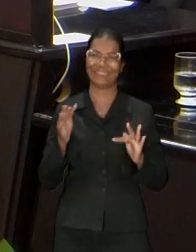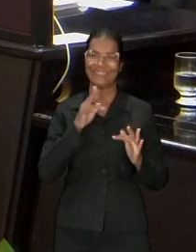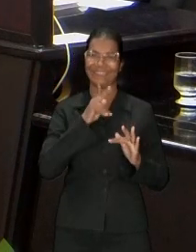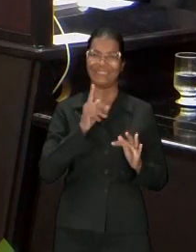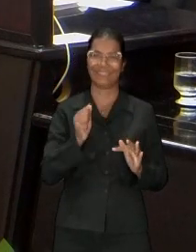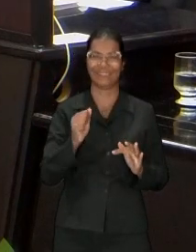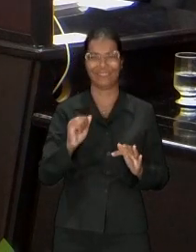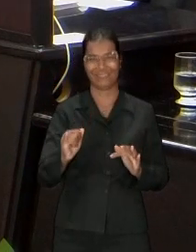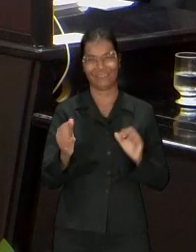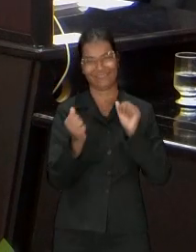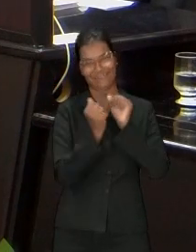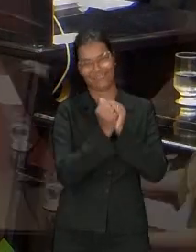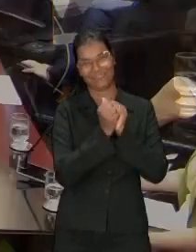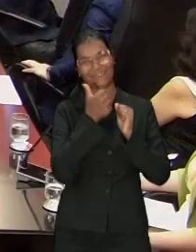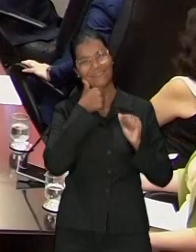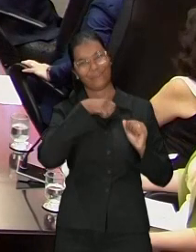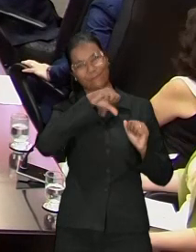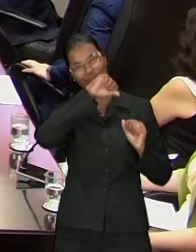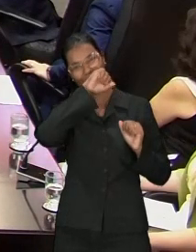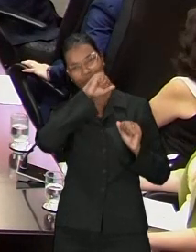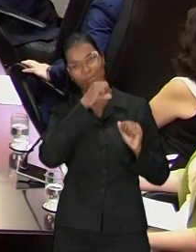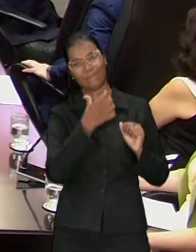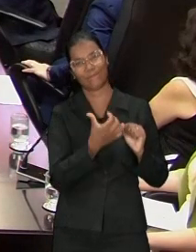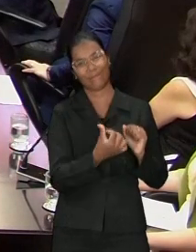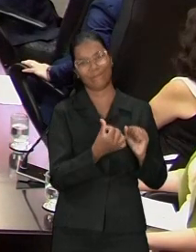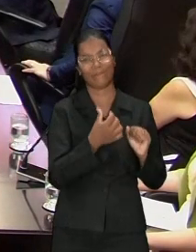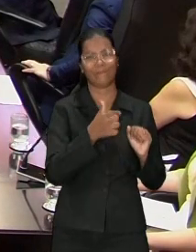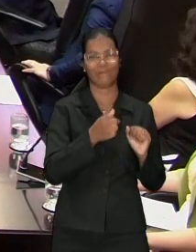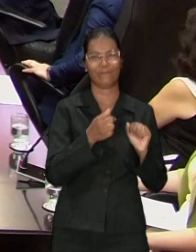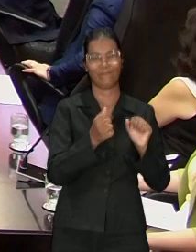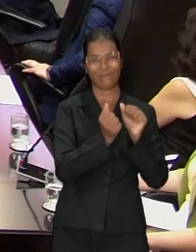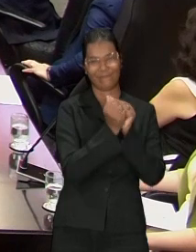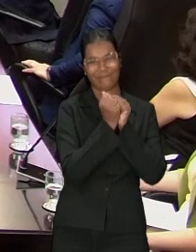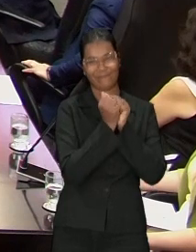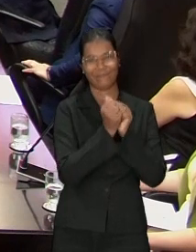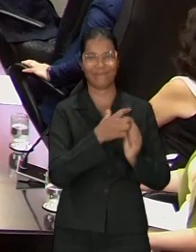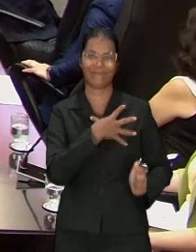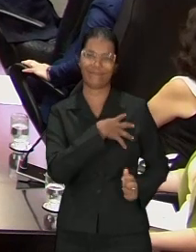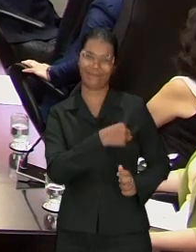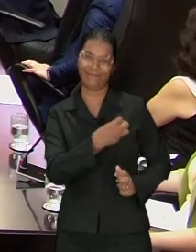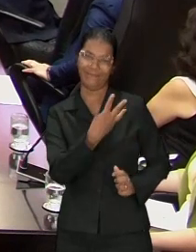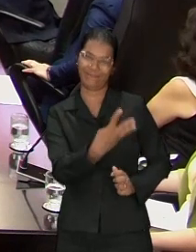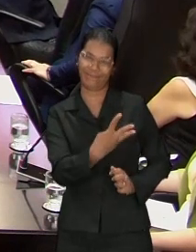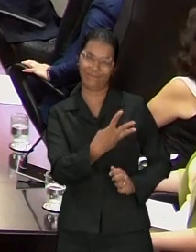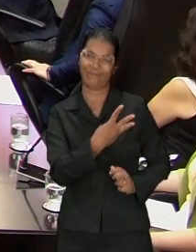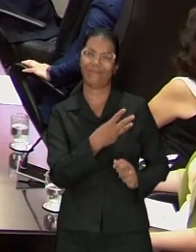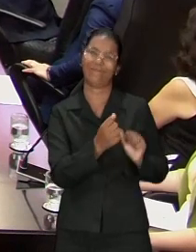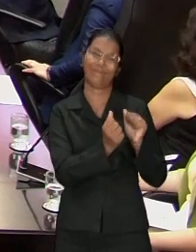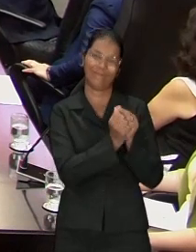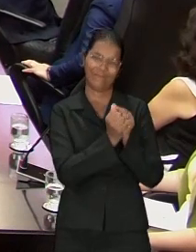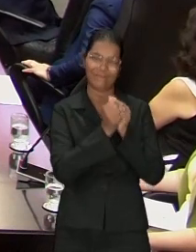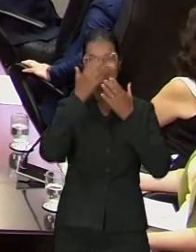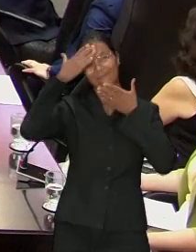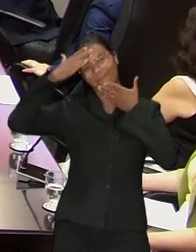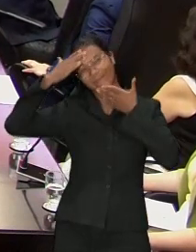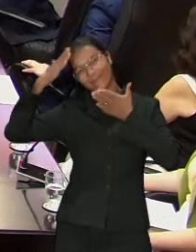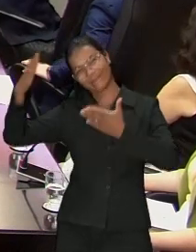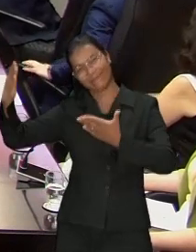anos, minha mãe 76, meus três filhos. É um dia abençoado. Agradeço a todos. Deputado, muito